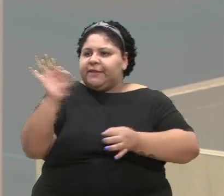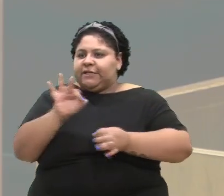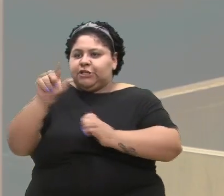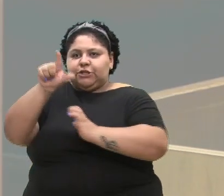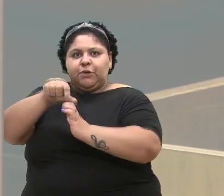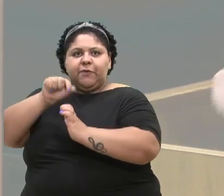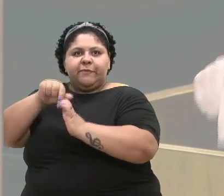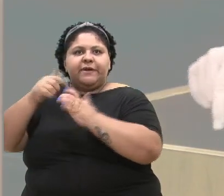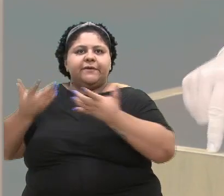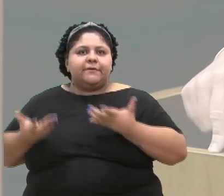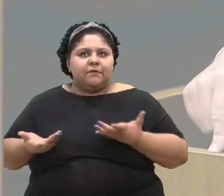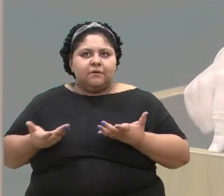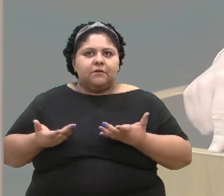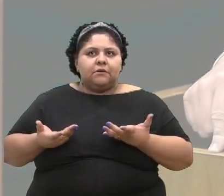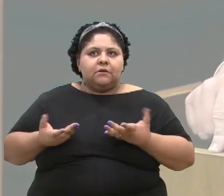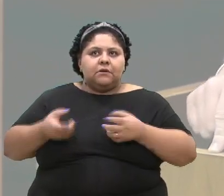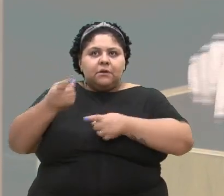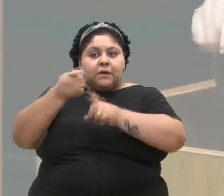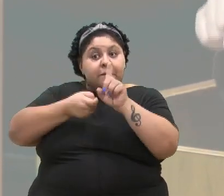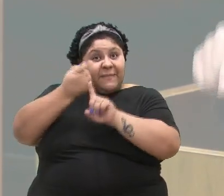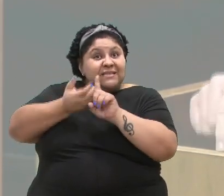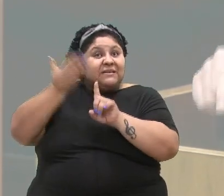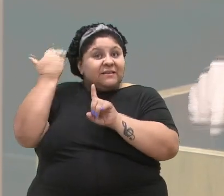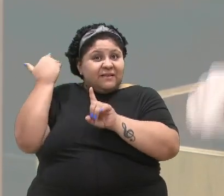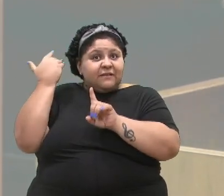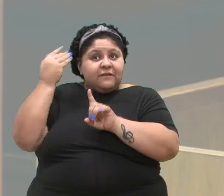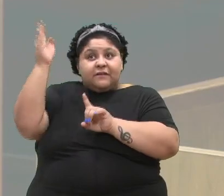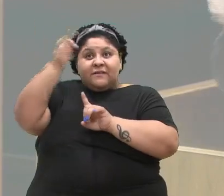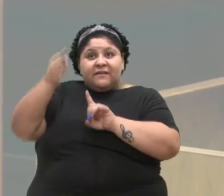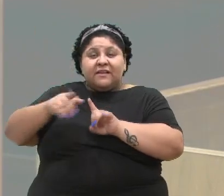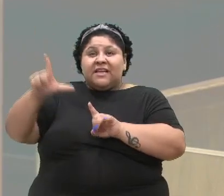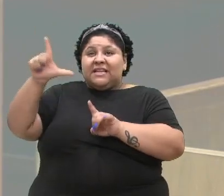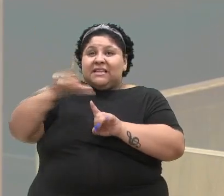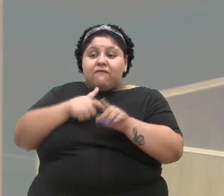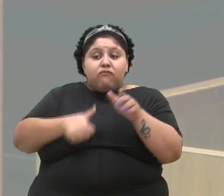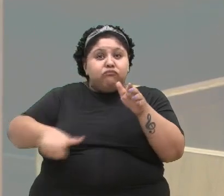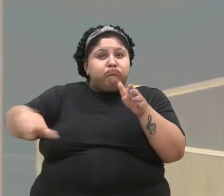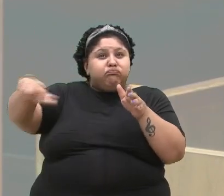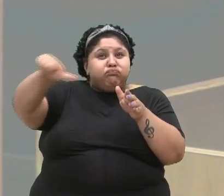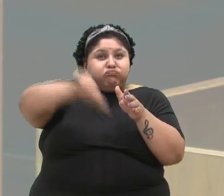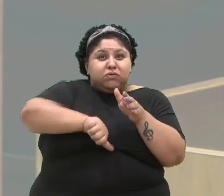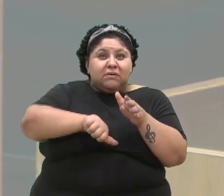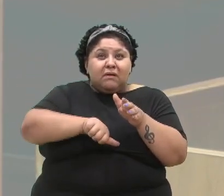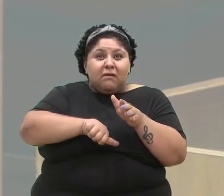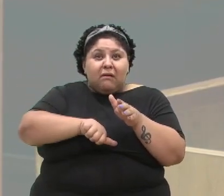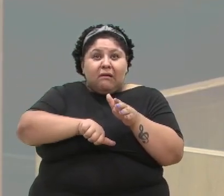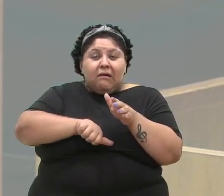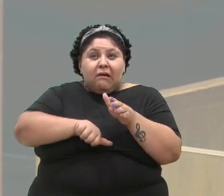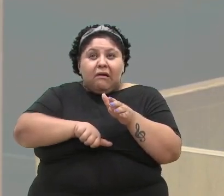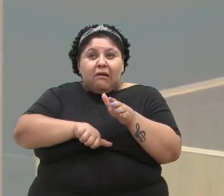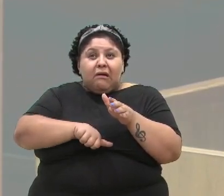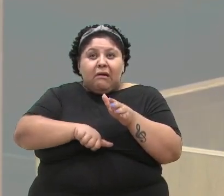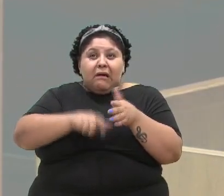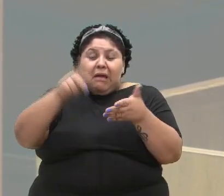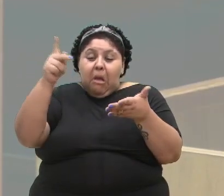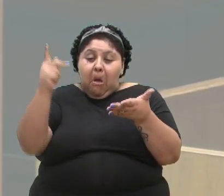empresas. E mês passado, o Brasil teve o pior rombo